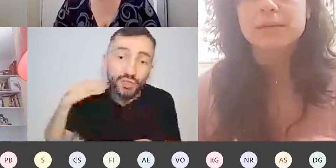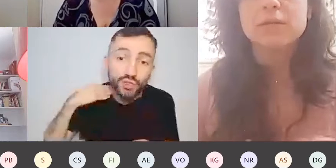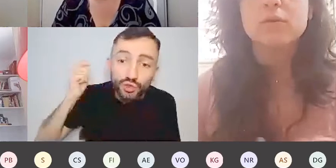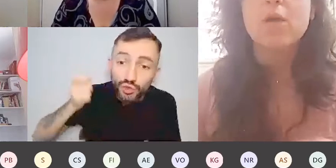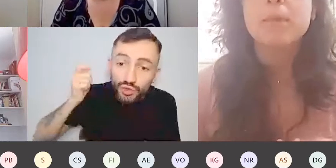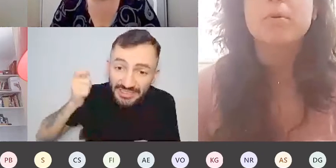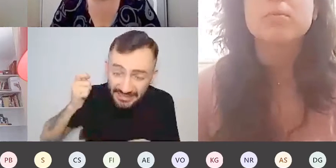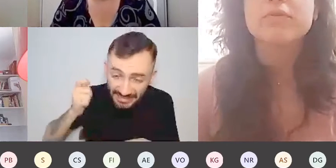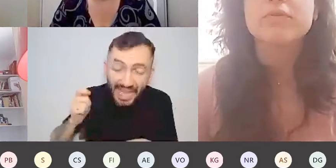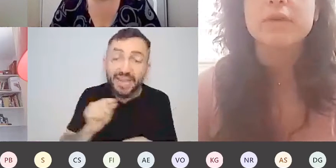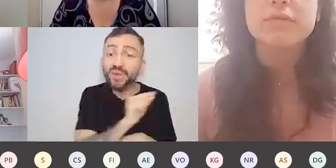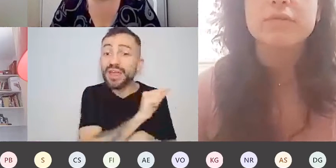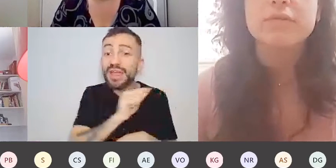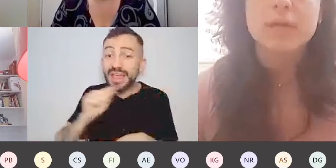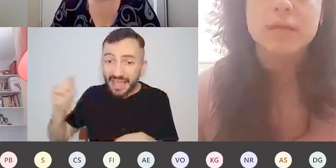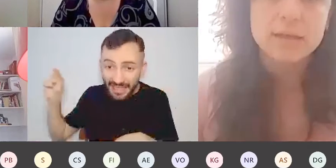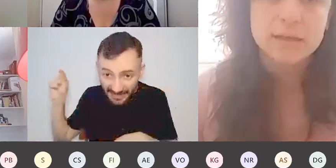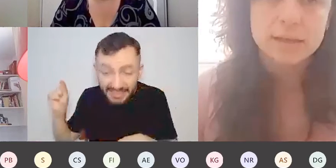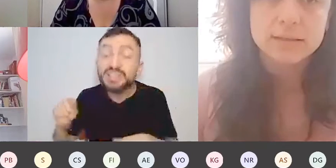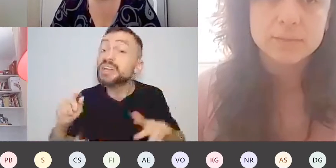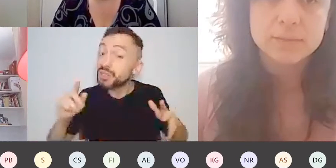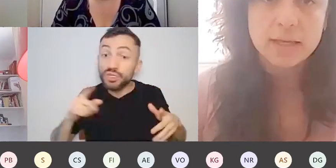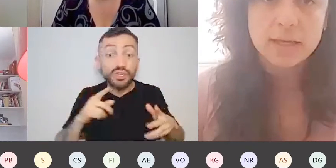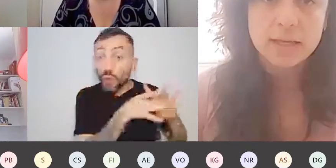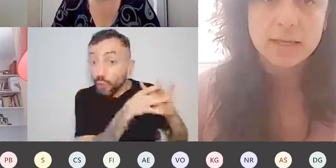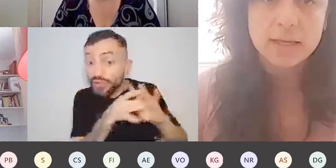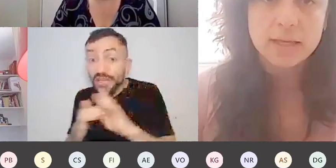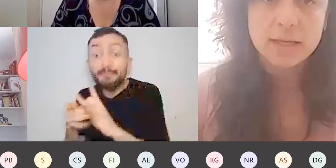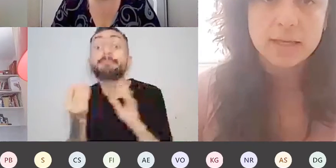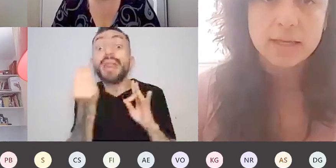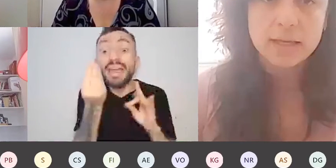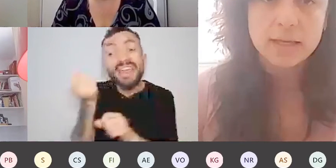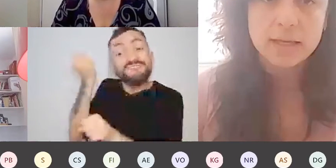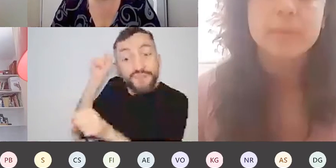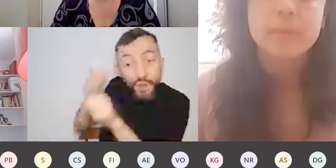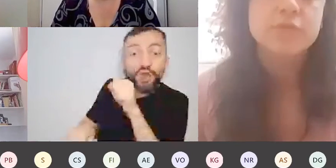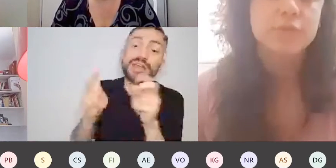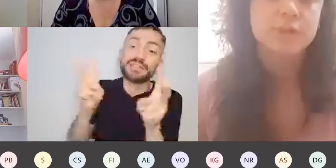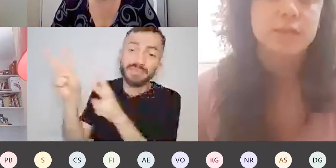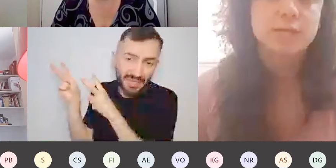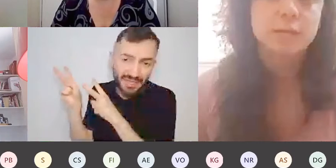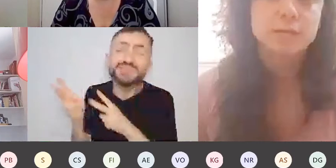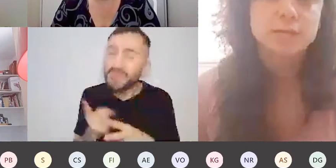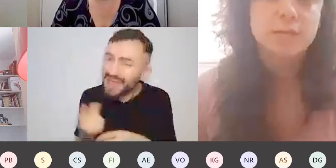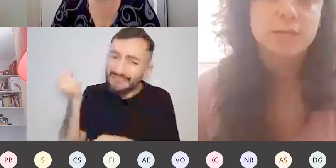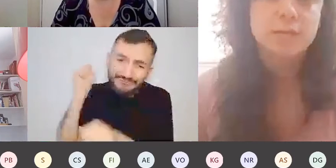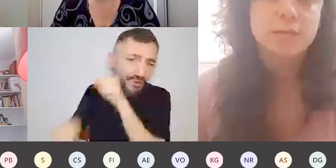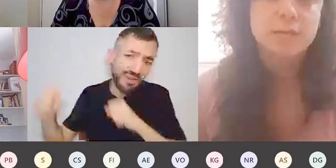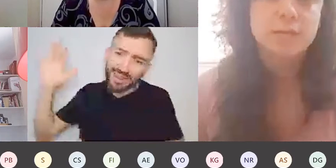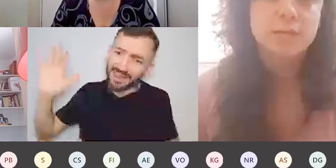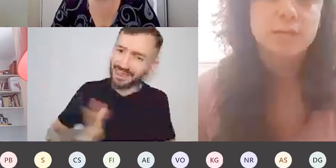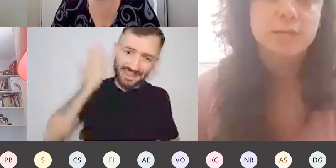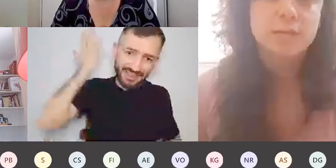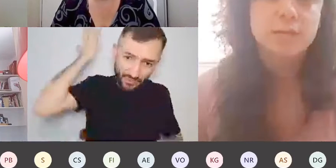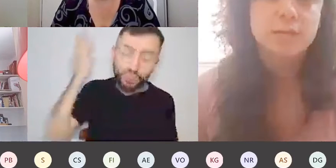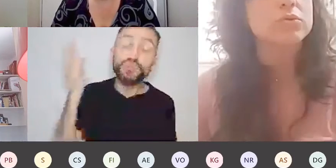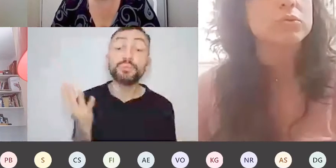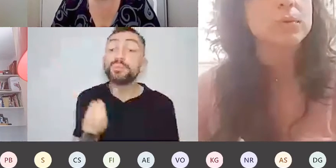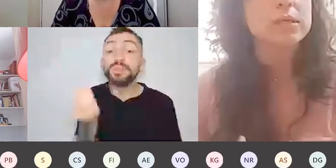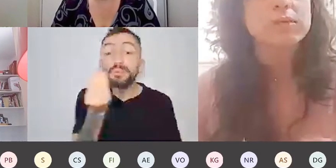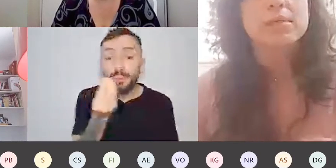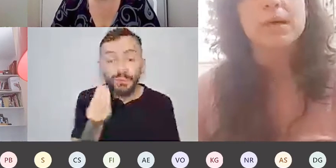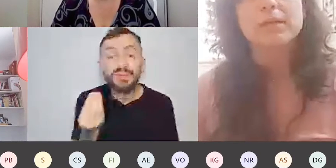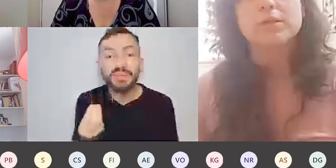maneira intersetorial para promover violência obstétrica nessas mulheres, né? Porque é extremamente violento isso. E porque a